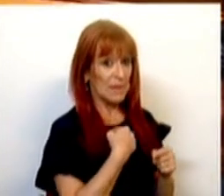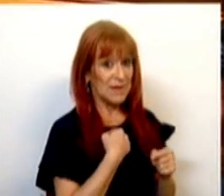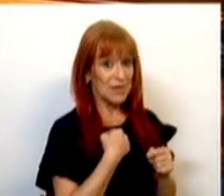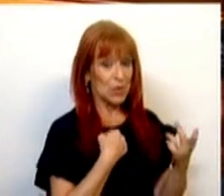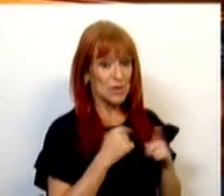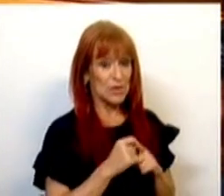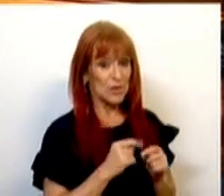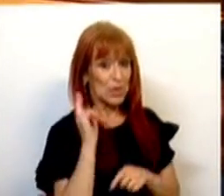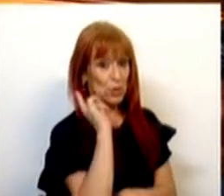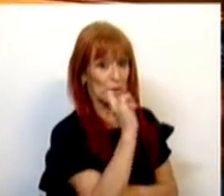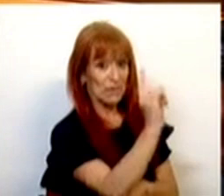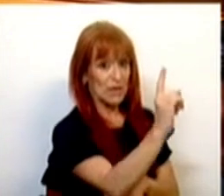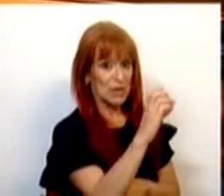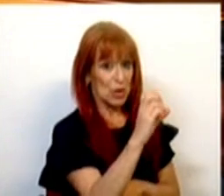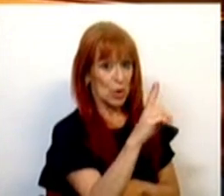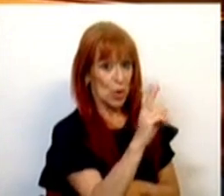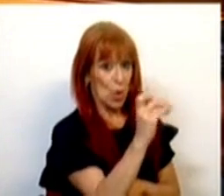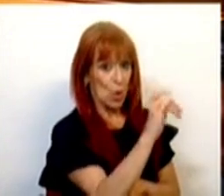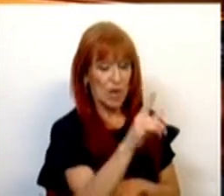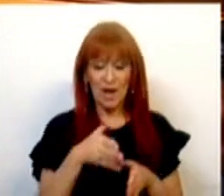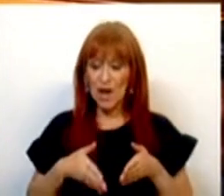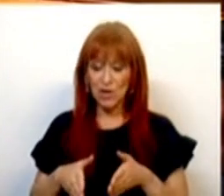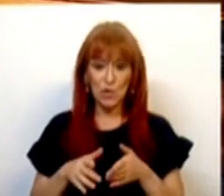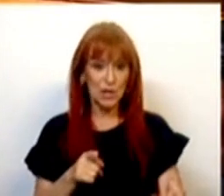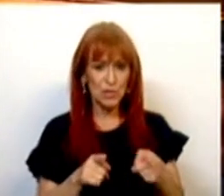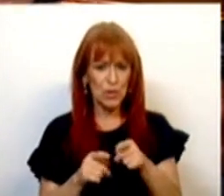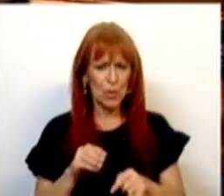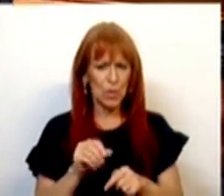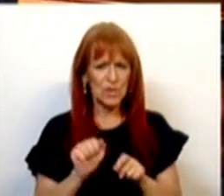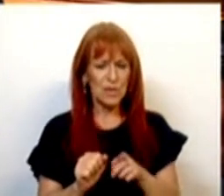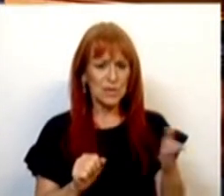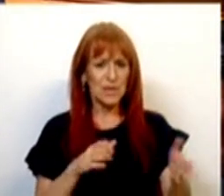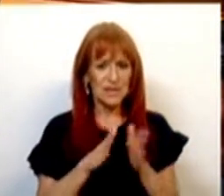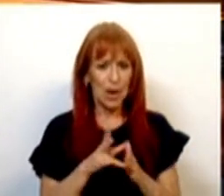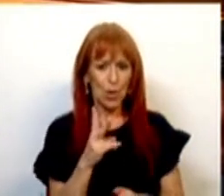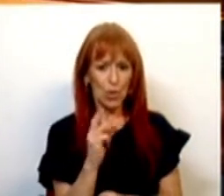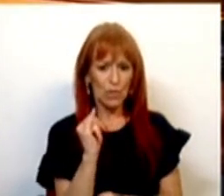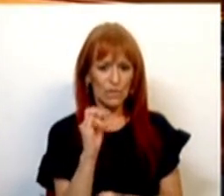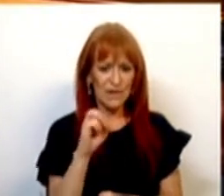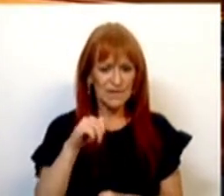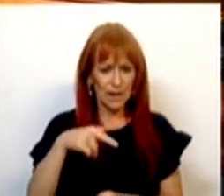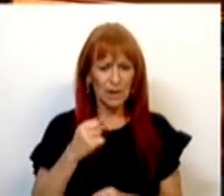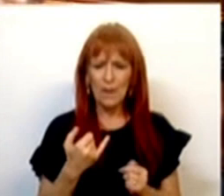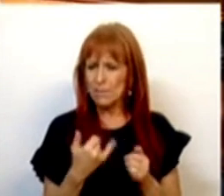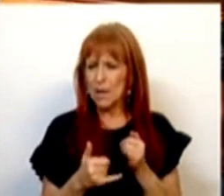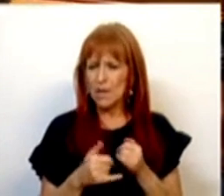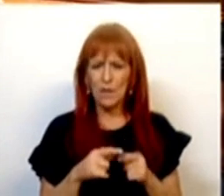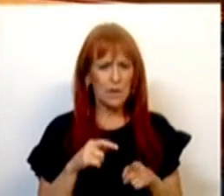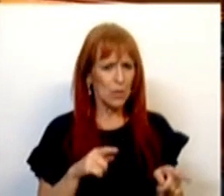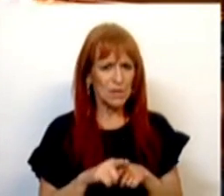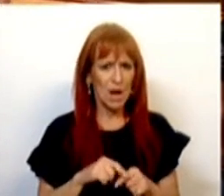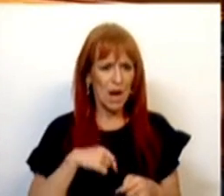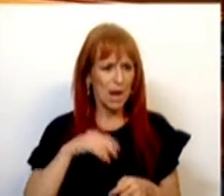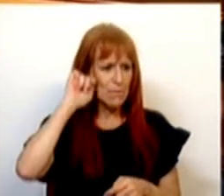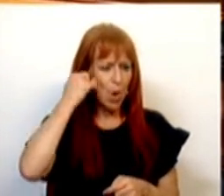tanto do teleférico do Corral como na estrada das Ginjas, no concelho de São Vicente, que corre o risco, efetivamente, de afetar a nossa